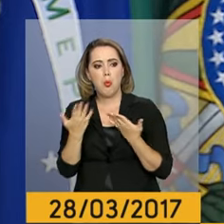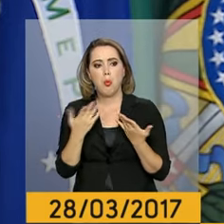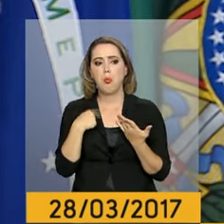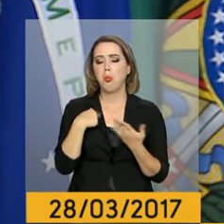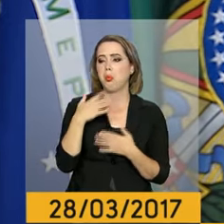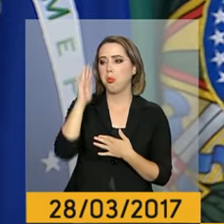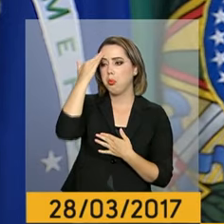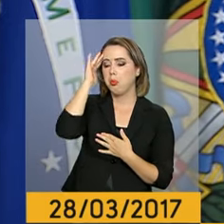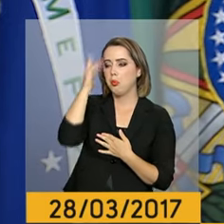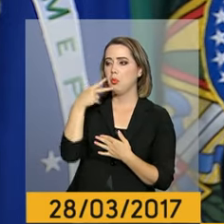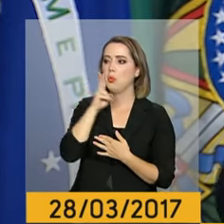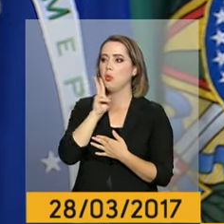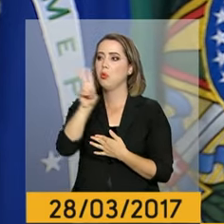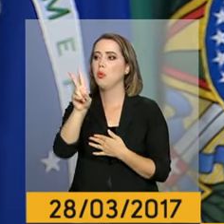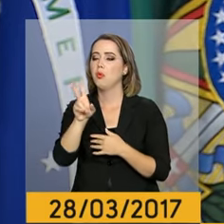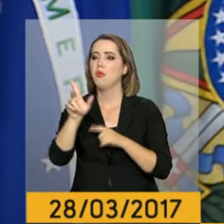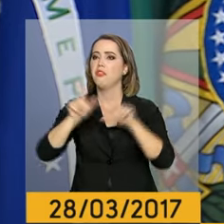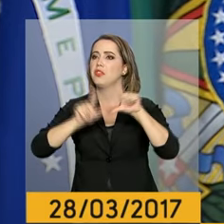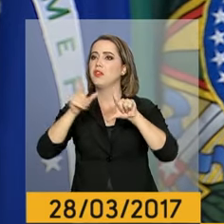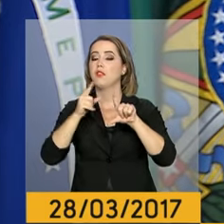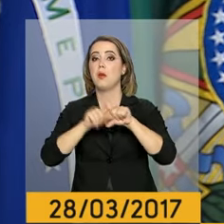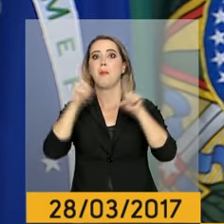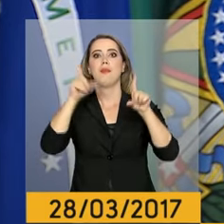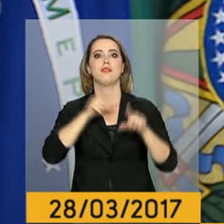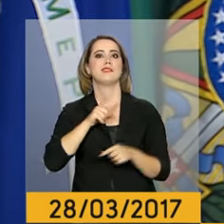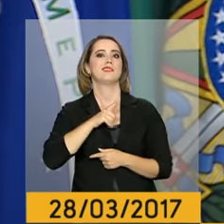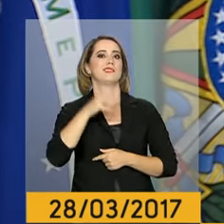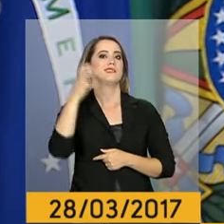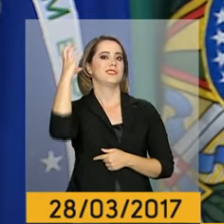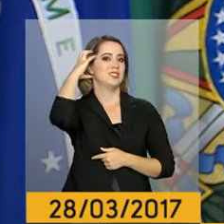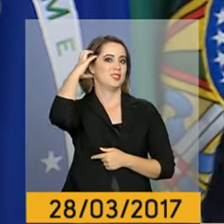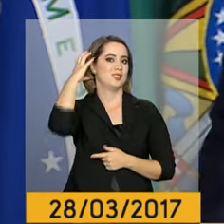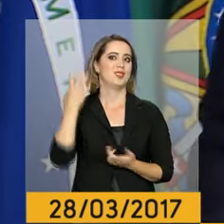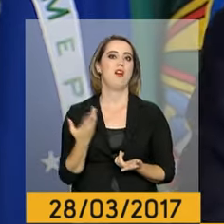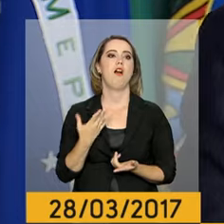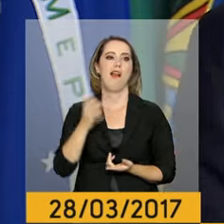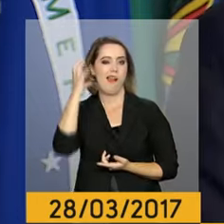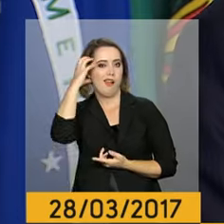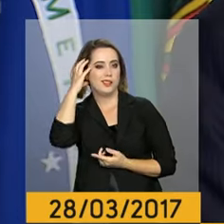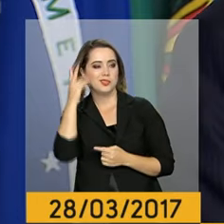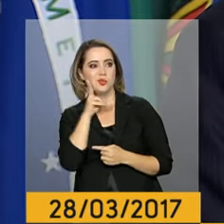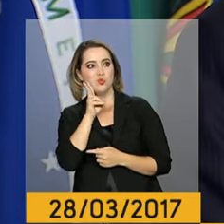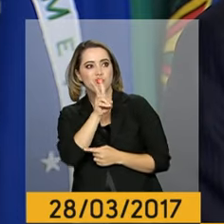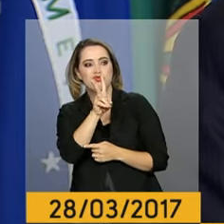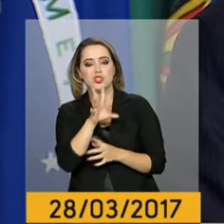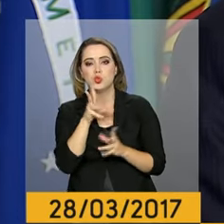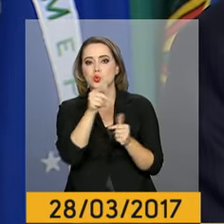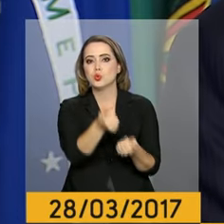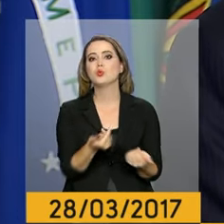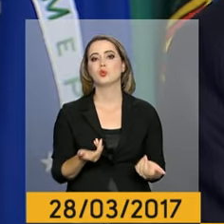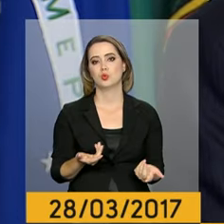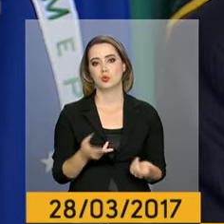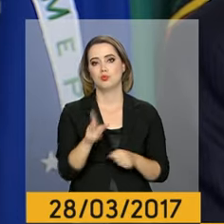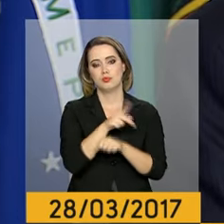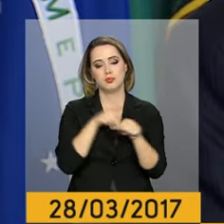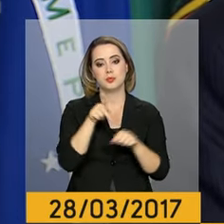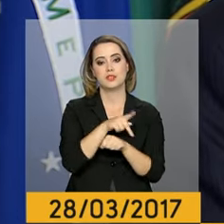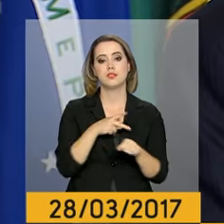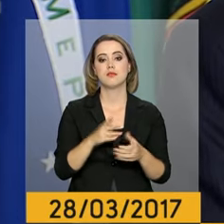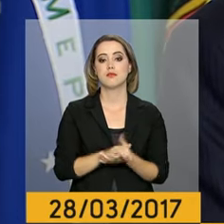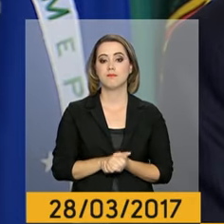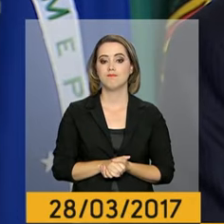televisão não vi nada lá tenho rádio e pelo rádio acompan tudo que acontece no país então